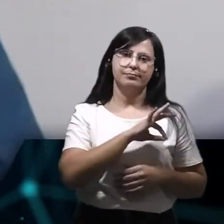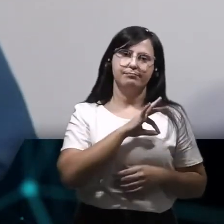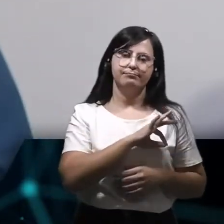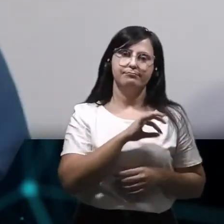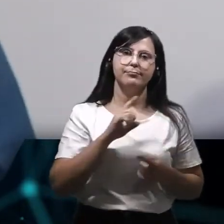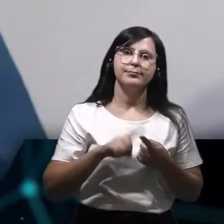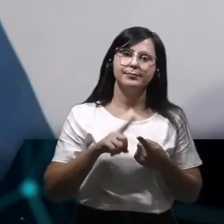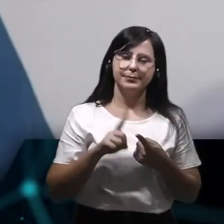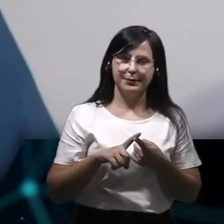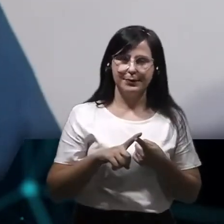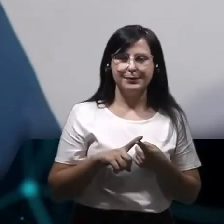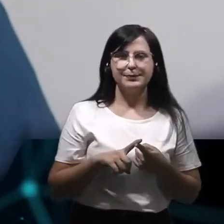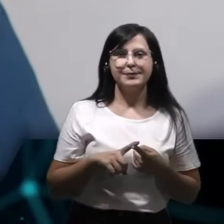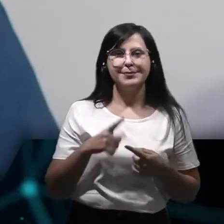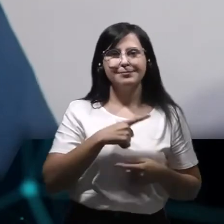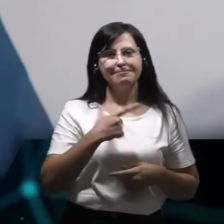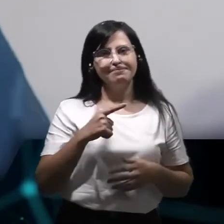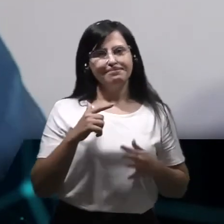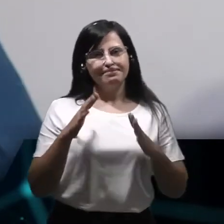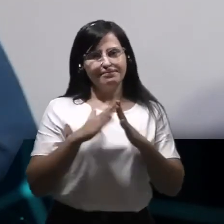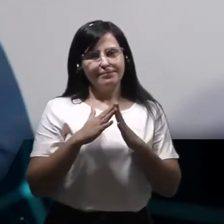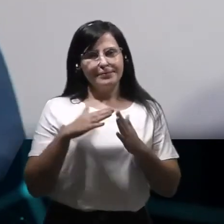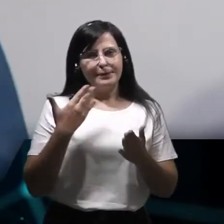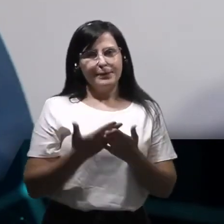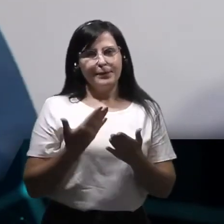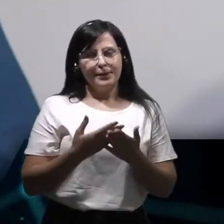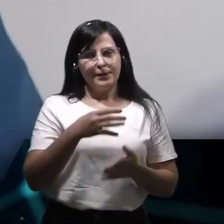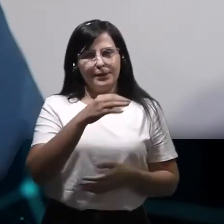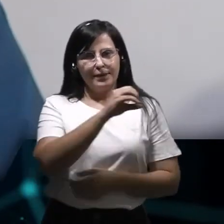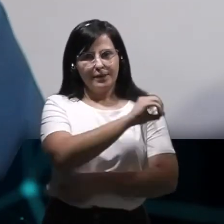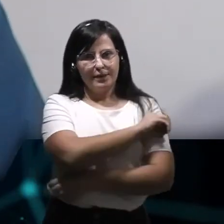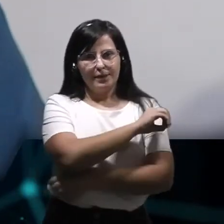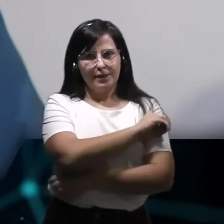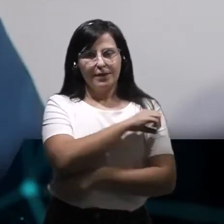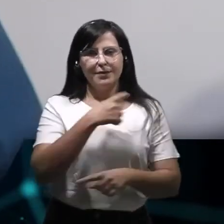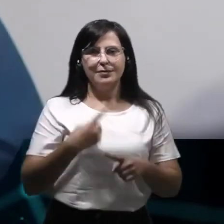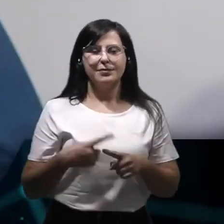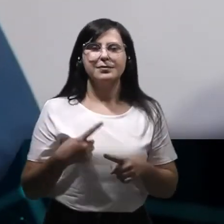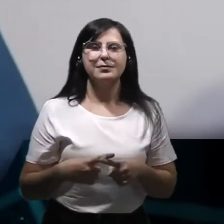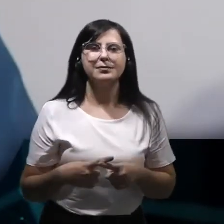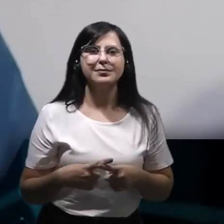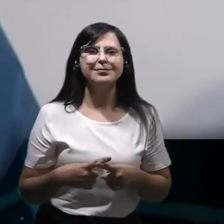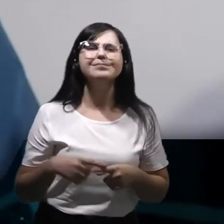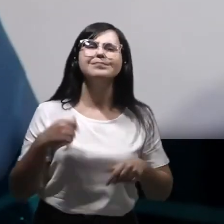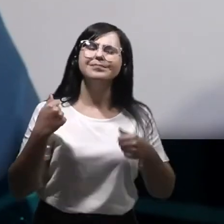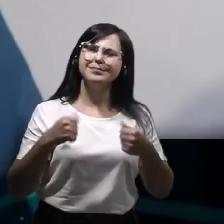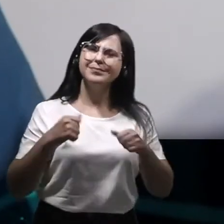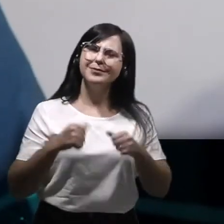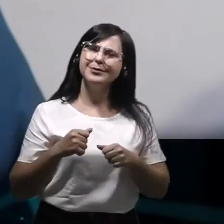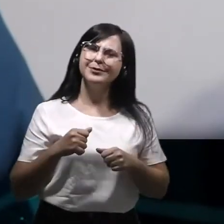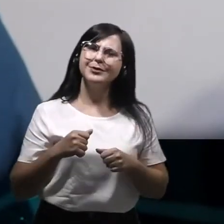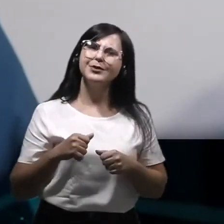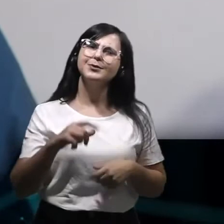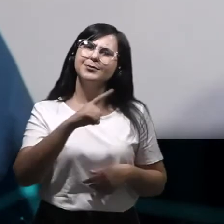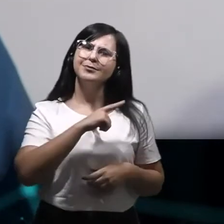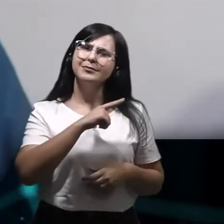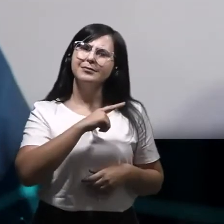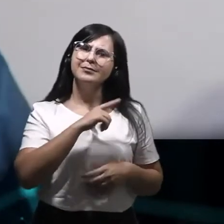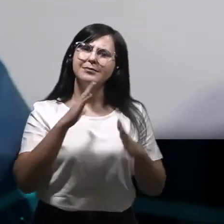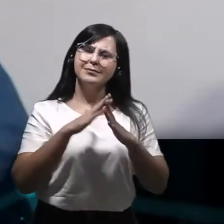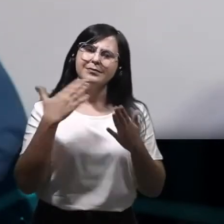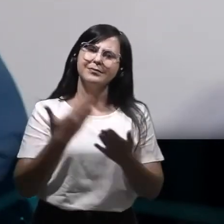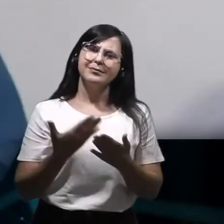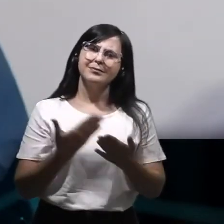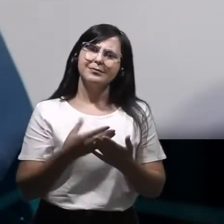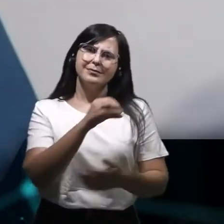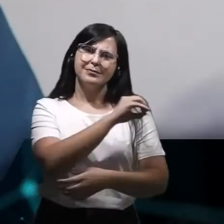creches, que aqui até já foi citado. Duas creches belíssimas, que já foi feito mais de 50%, que é uma aqui no distrito de São Domingo,